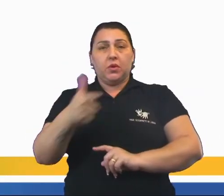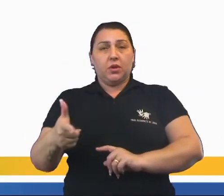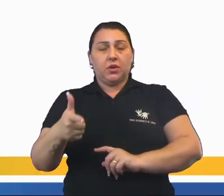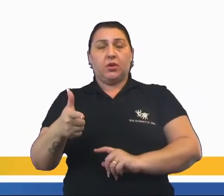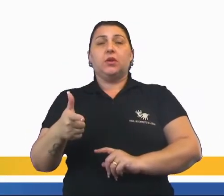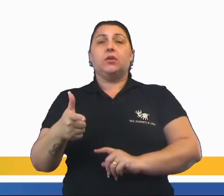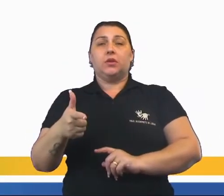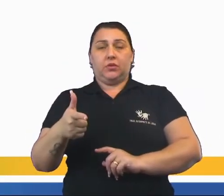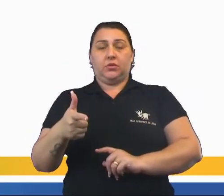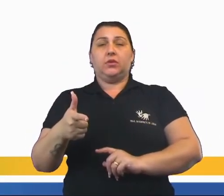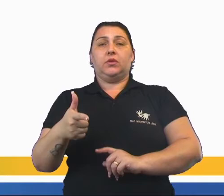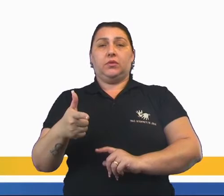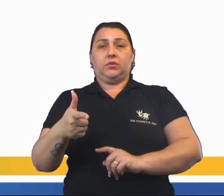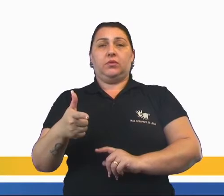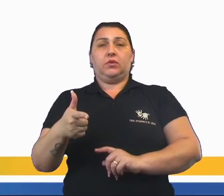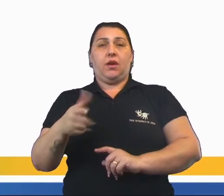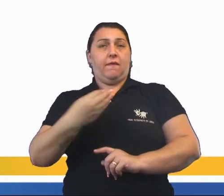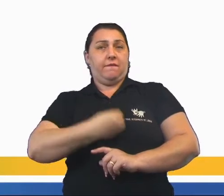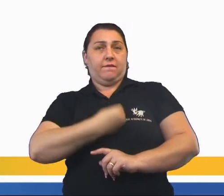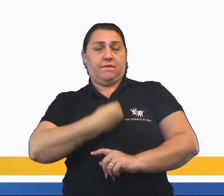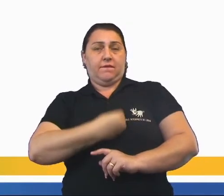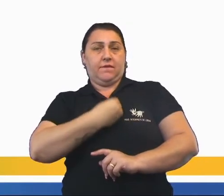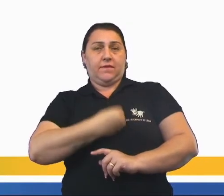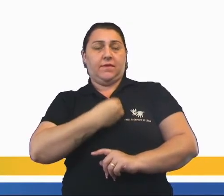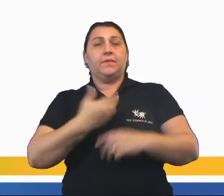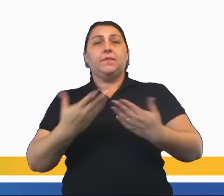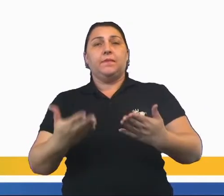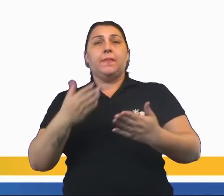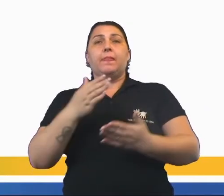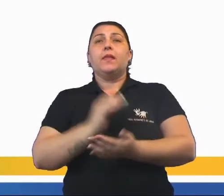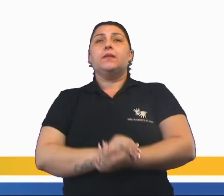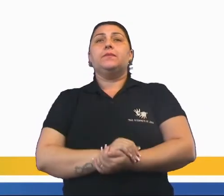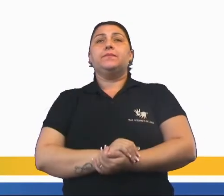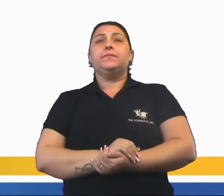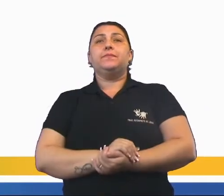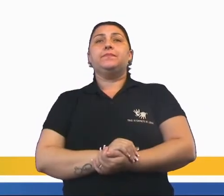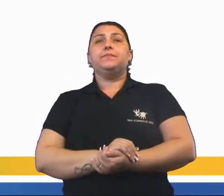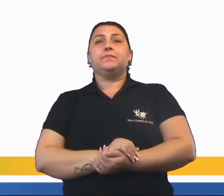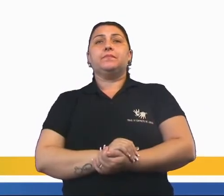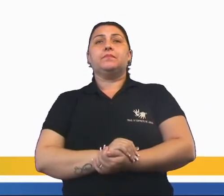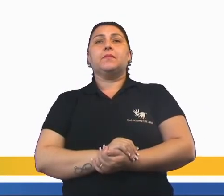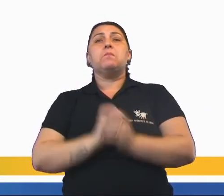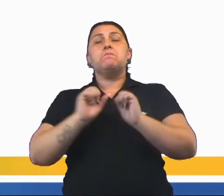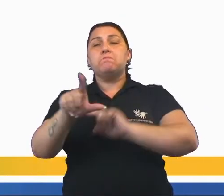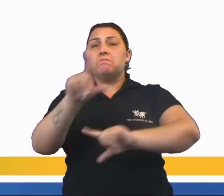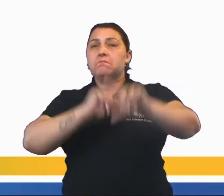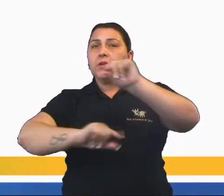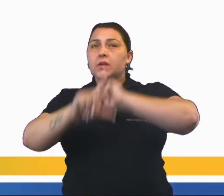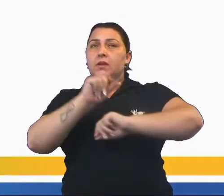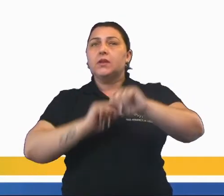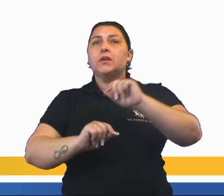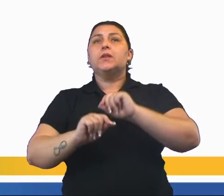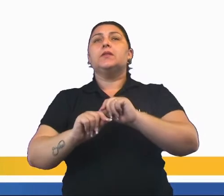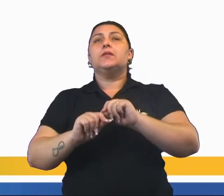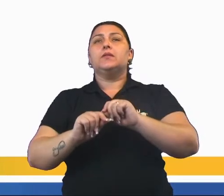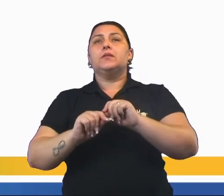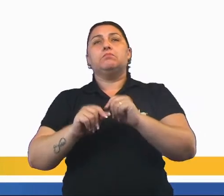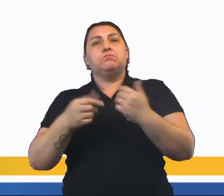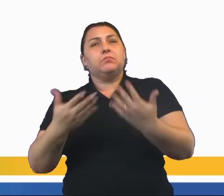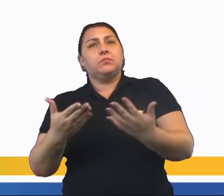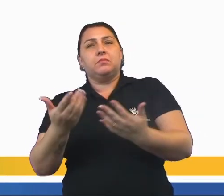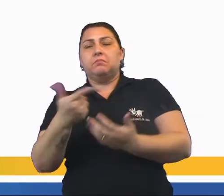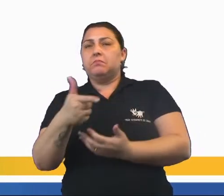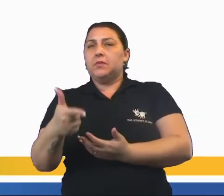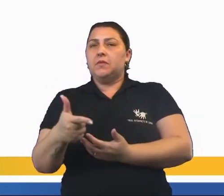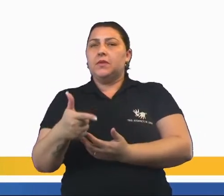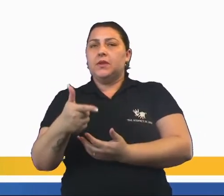um princípio doutrinal norteando a sua vida, ok? Ele é sensorial, ele é subjetivo. O princípio religioso é subjetivo. Não